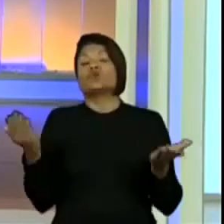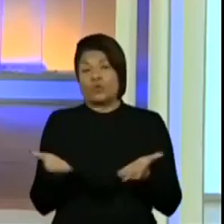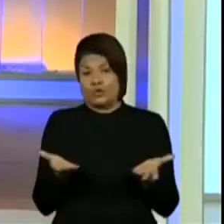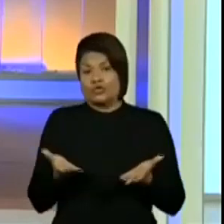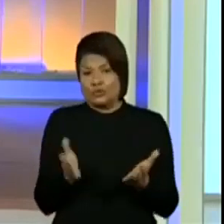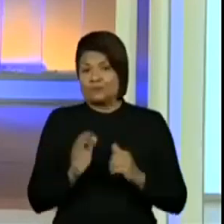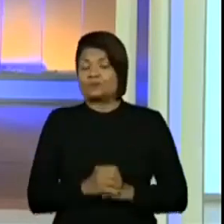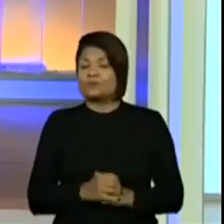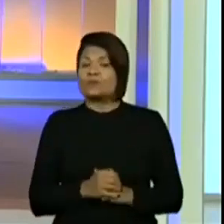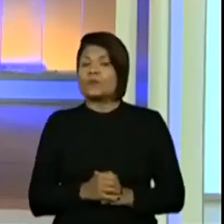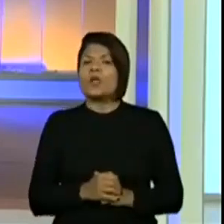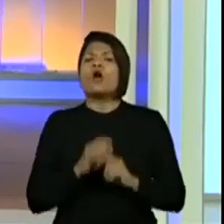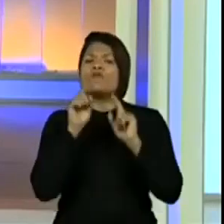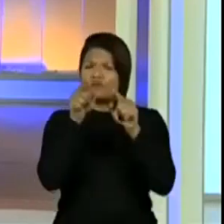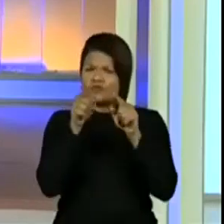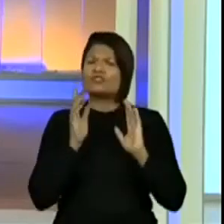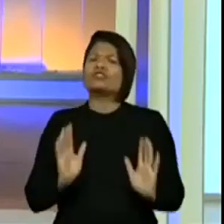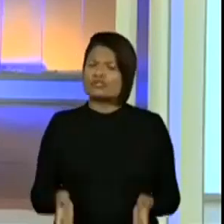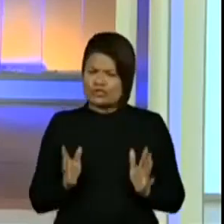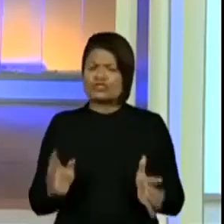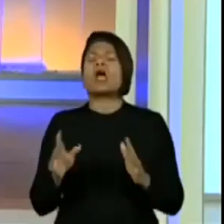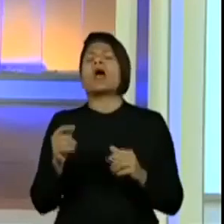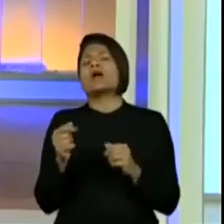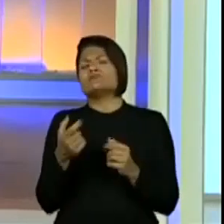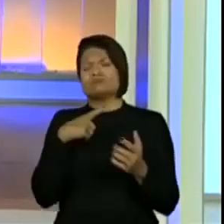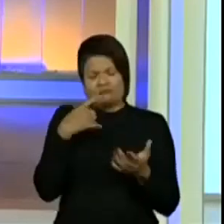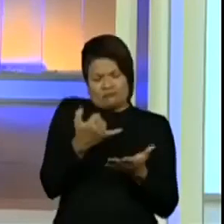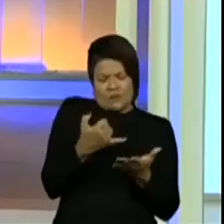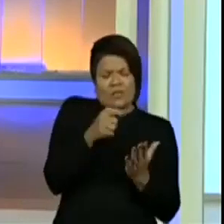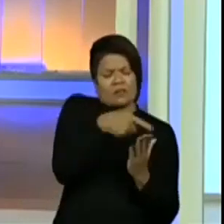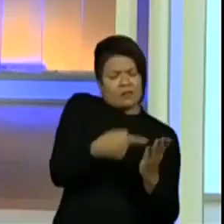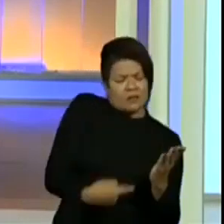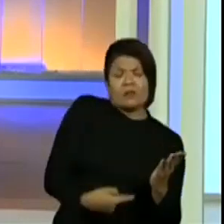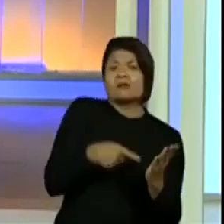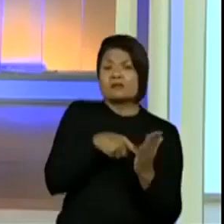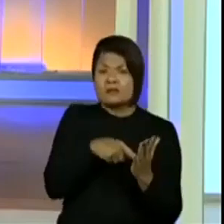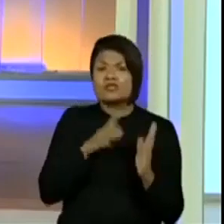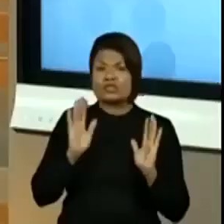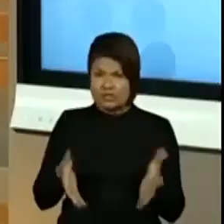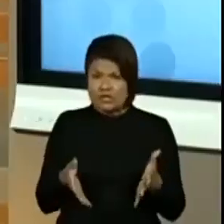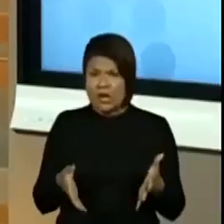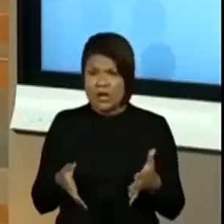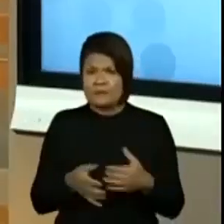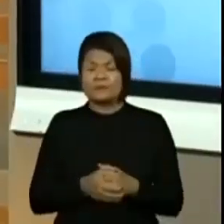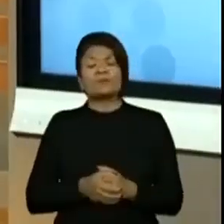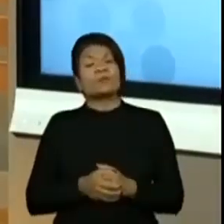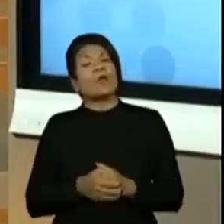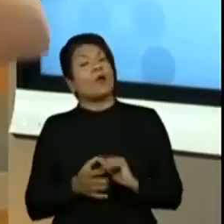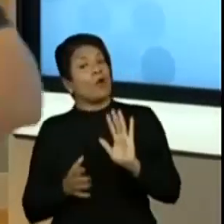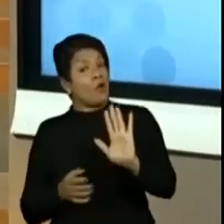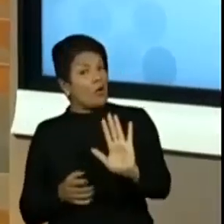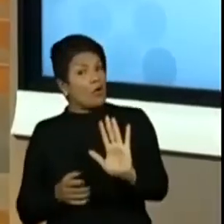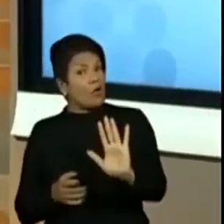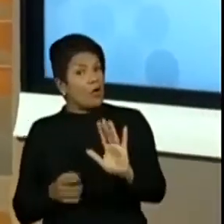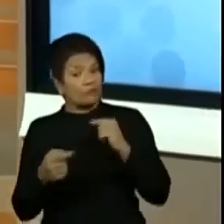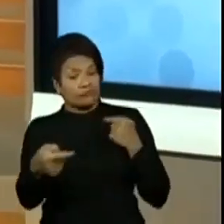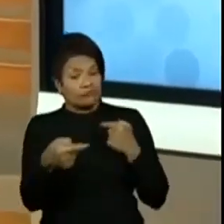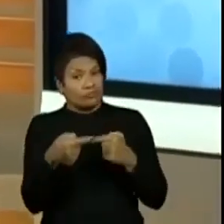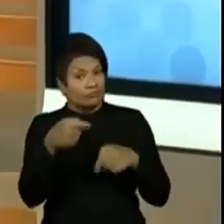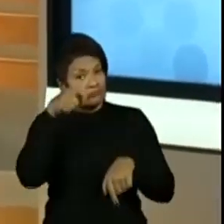para valer, já separou o caderno? Já separou a caneta? Vocês já sabem que o rolê é sempre pesadão. E, normalmente, o nosso tempo,